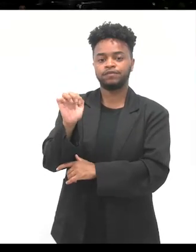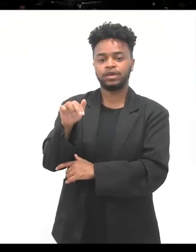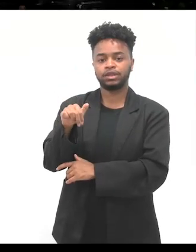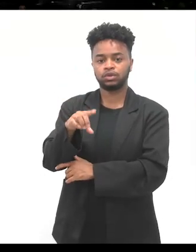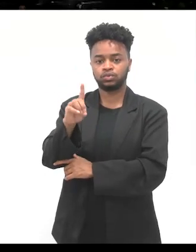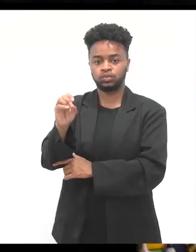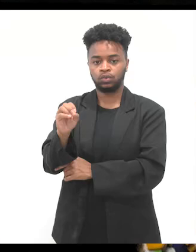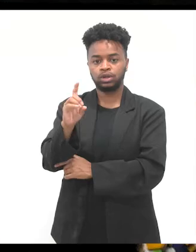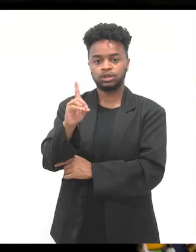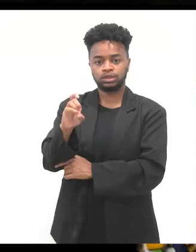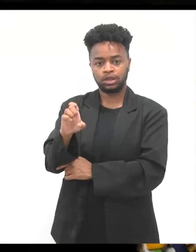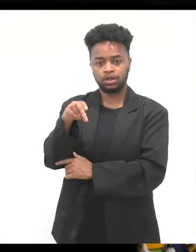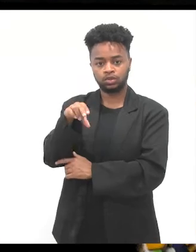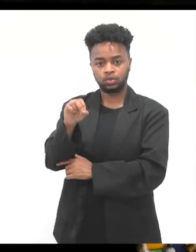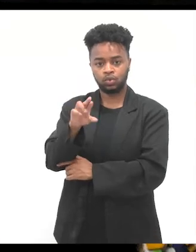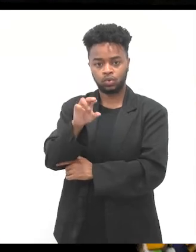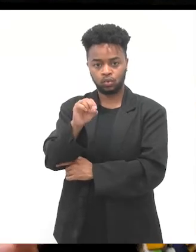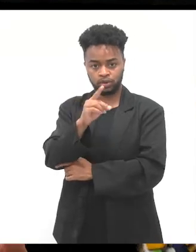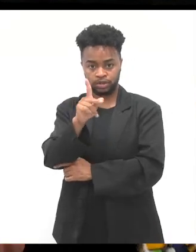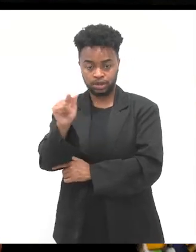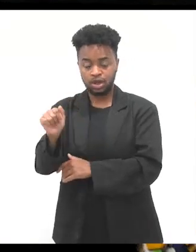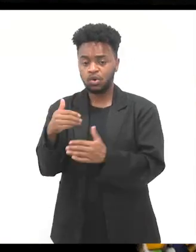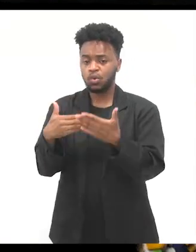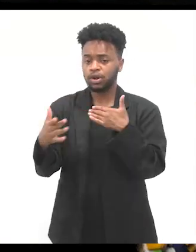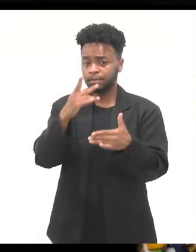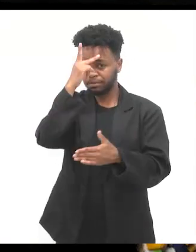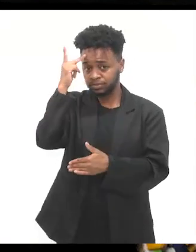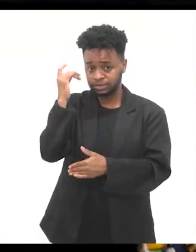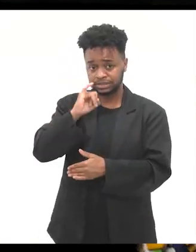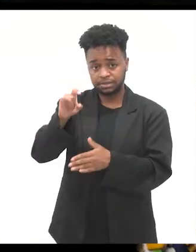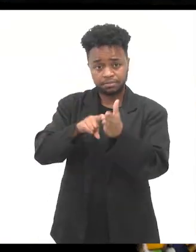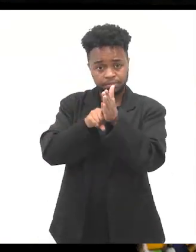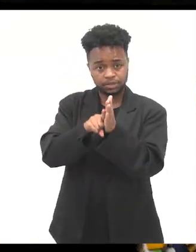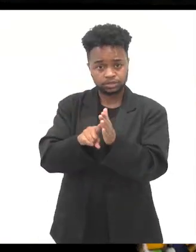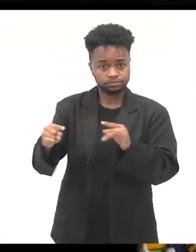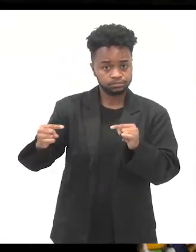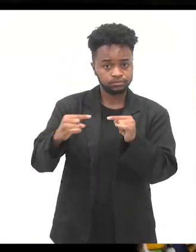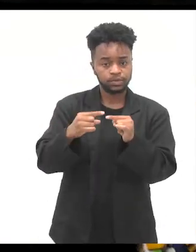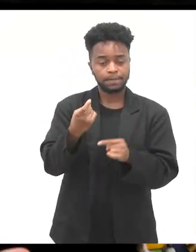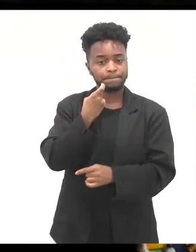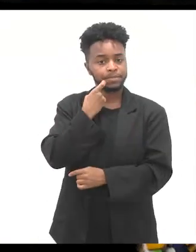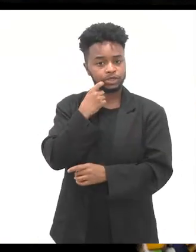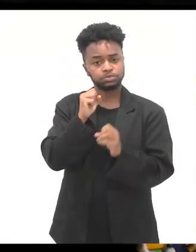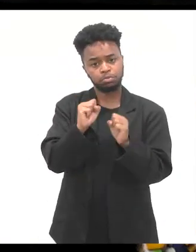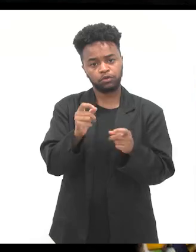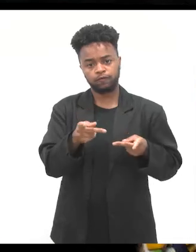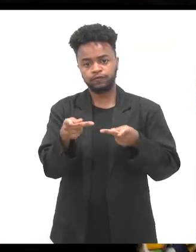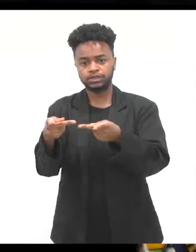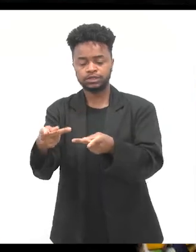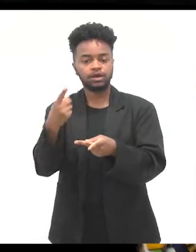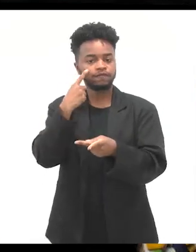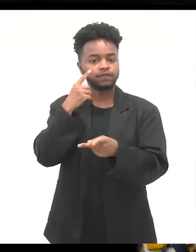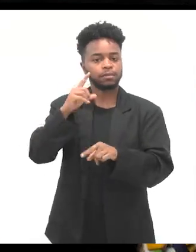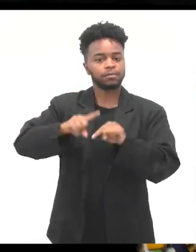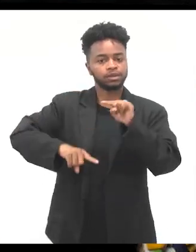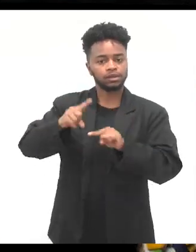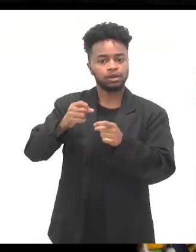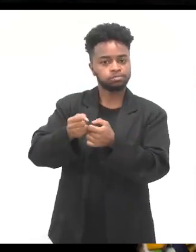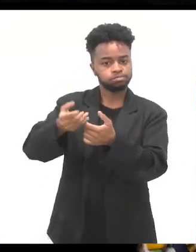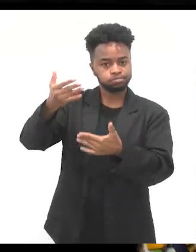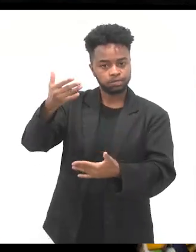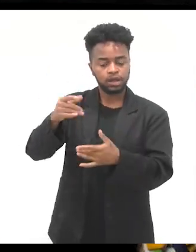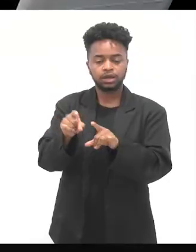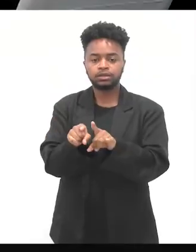ainda. Para qualquer pesquisador que estude peixes, que trabalhe com peixes, ele pode ir lá visitar e ter acesso a esse